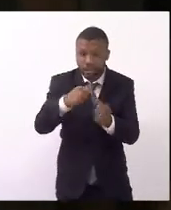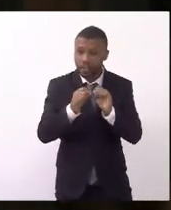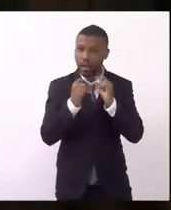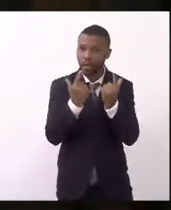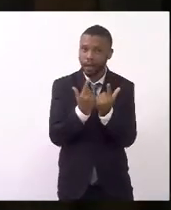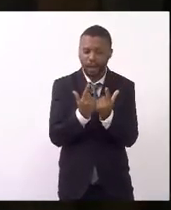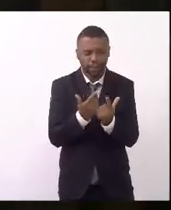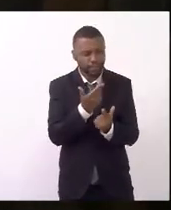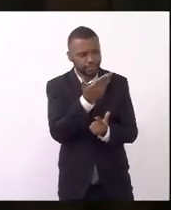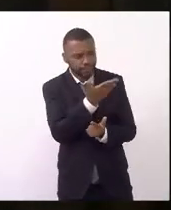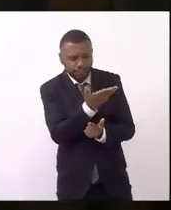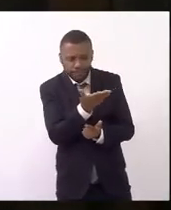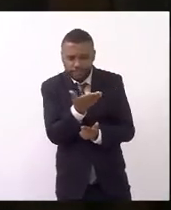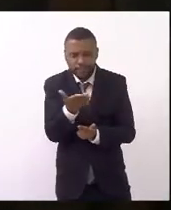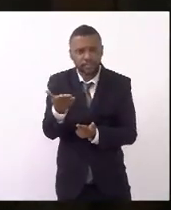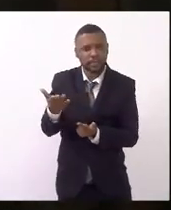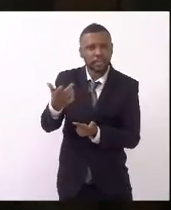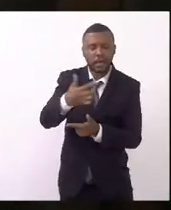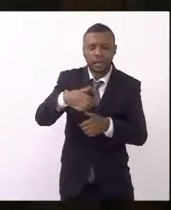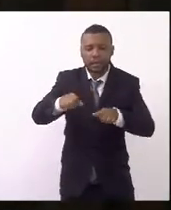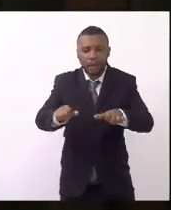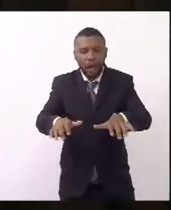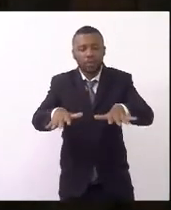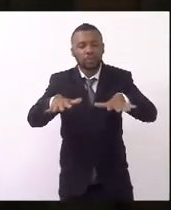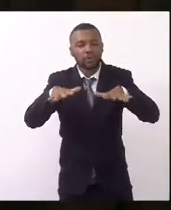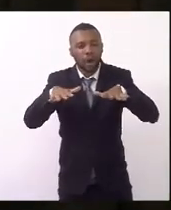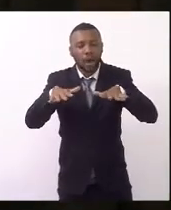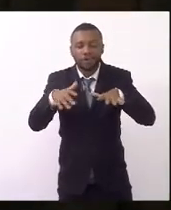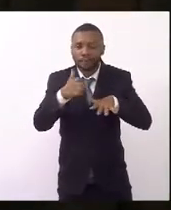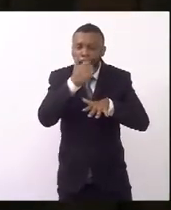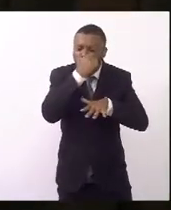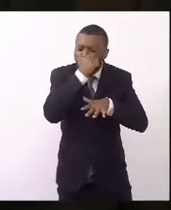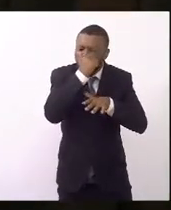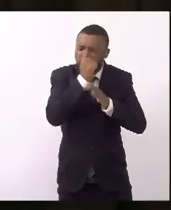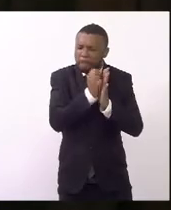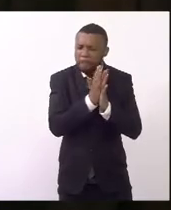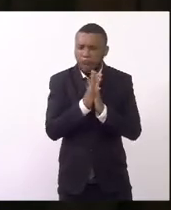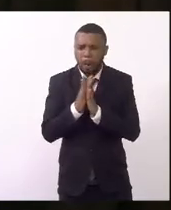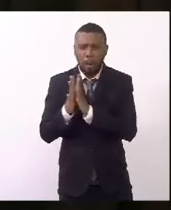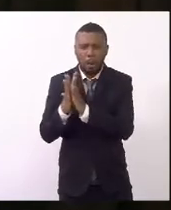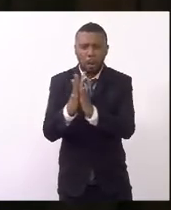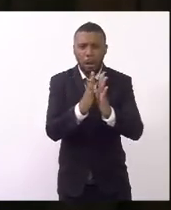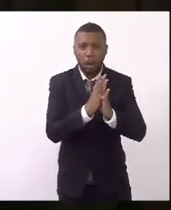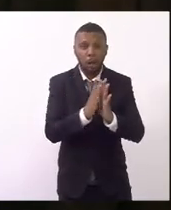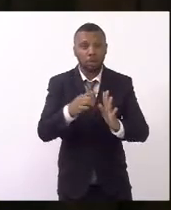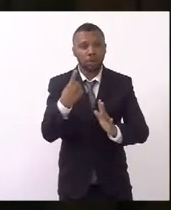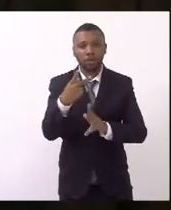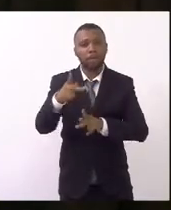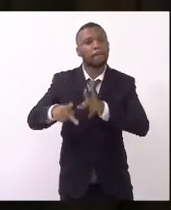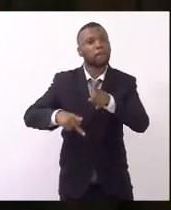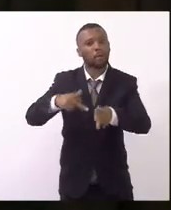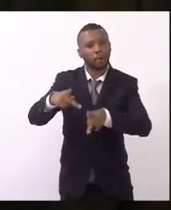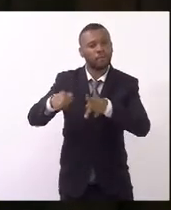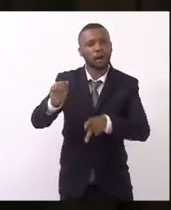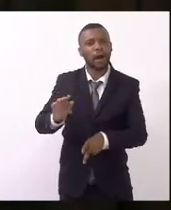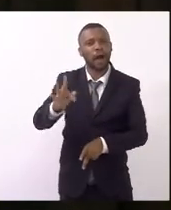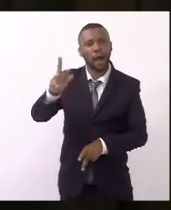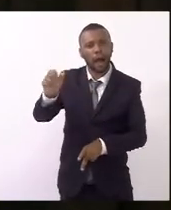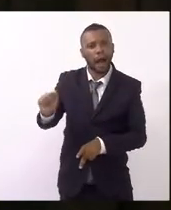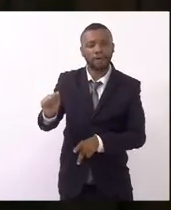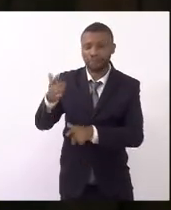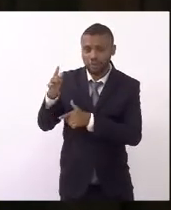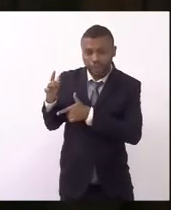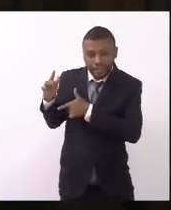ver esse auditório lotado do nosso povo nos